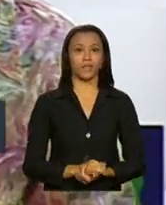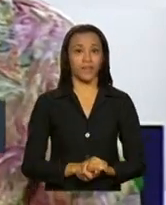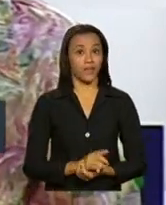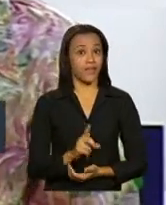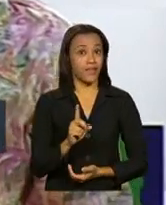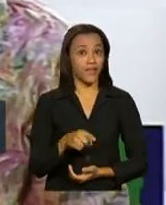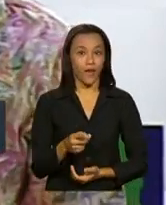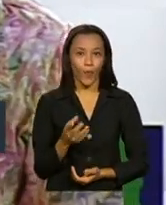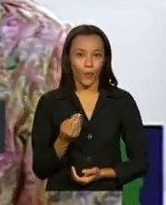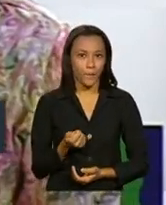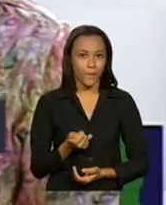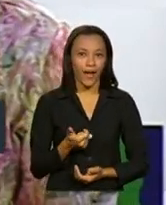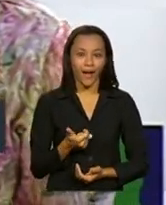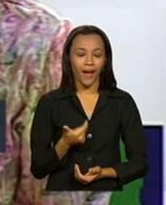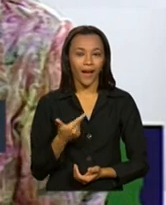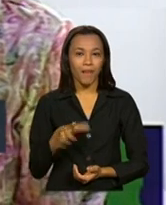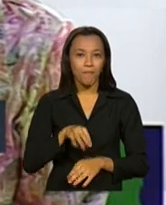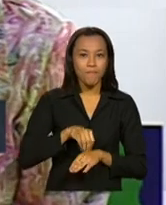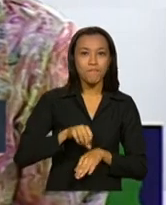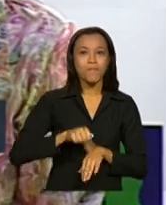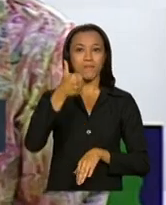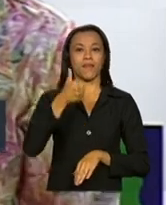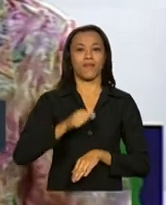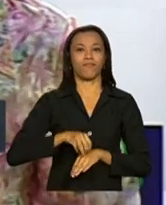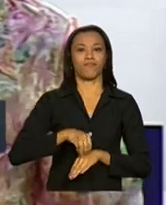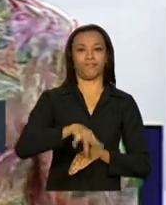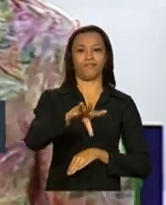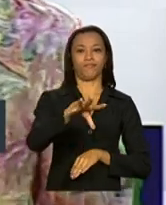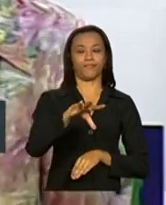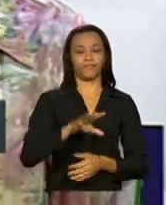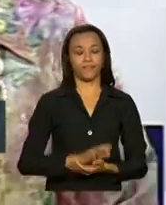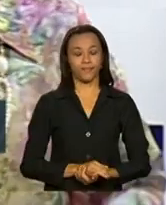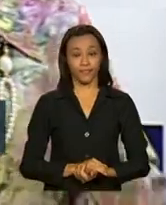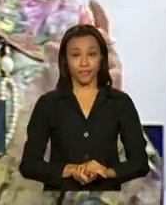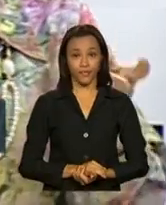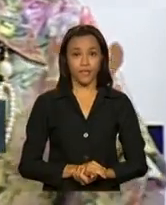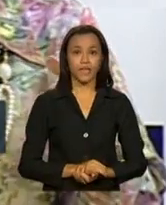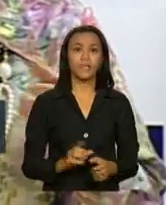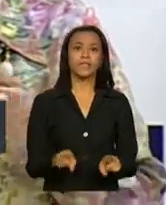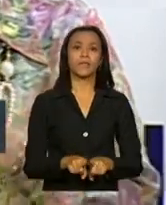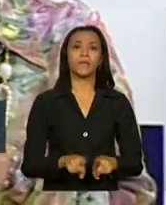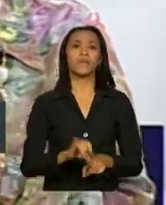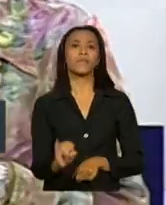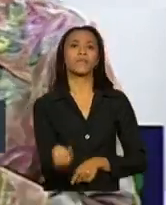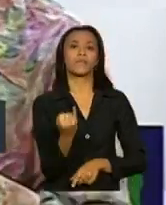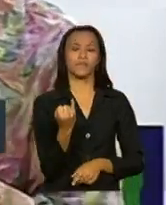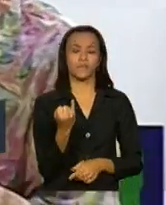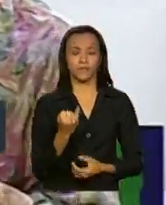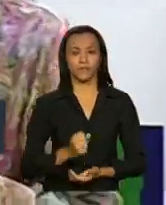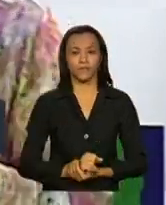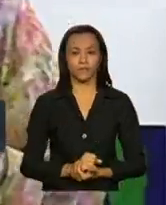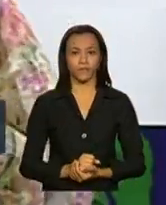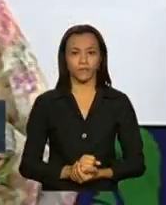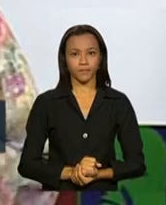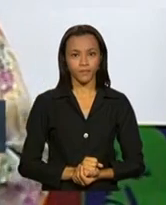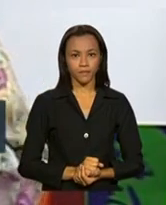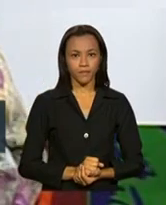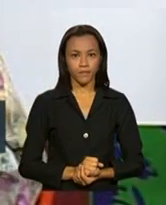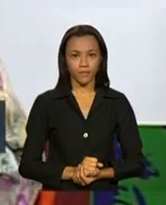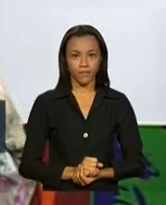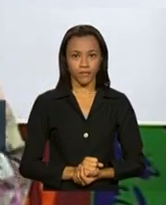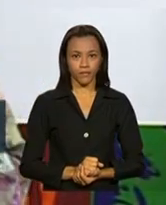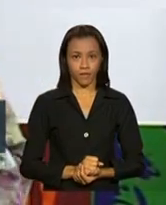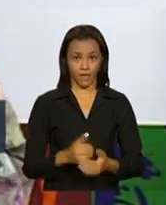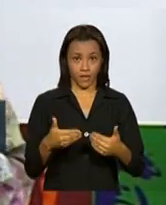primeiríssima mão né Eh aproveitando a abertura